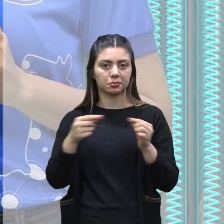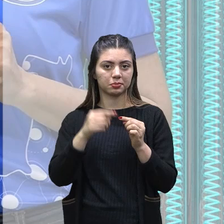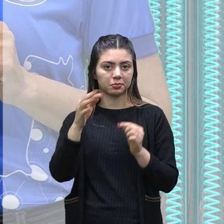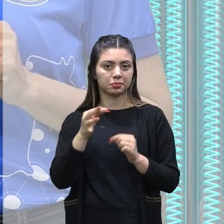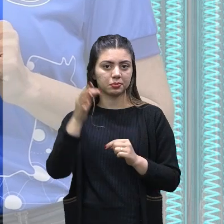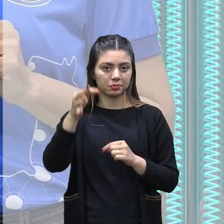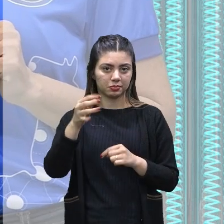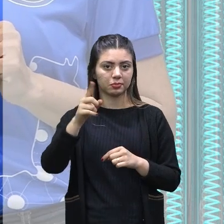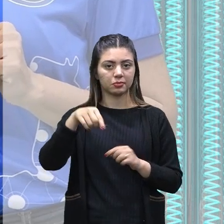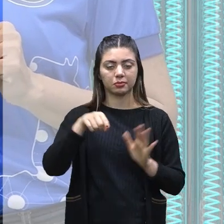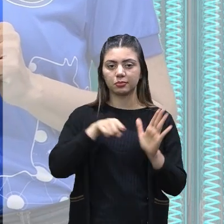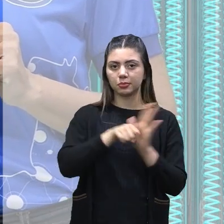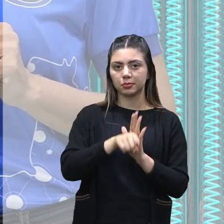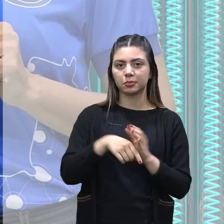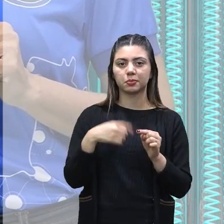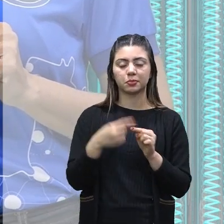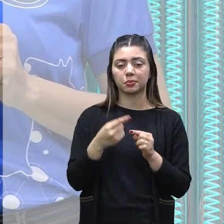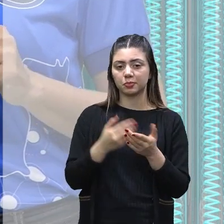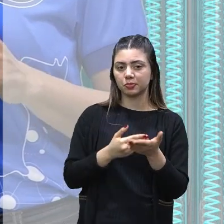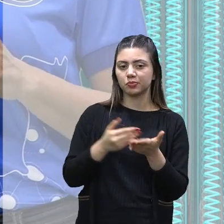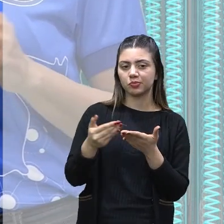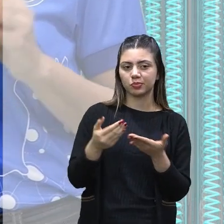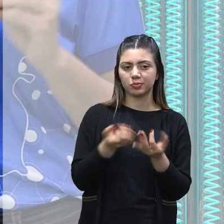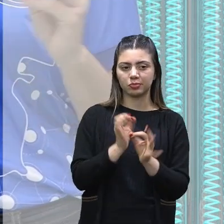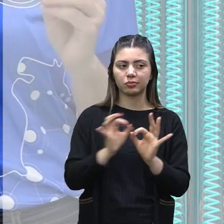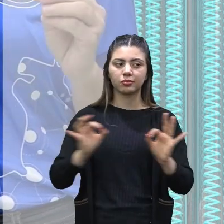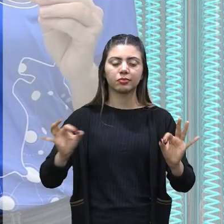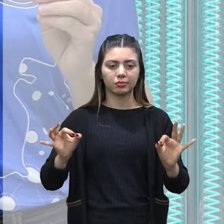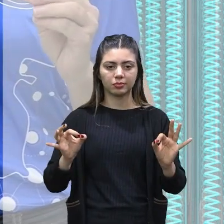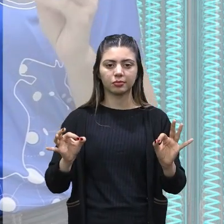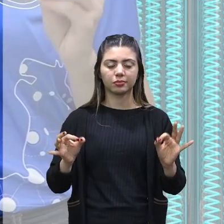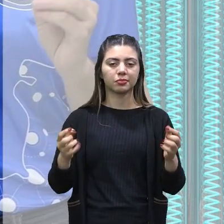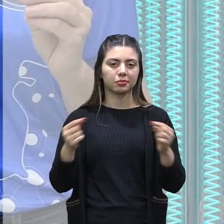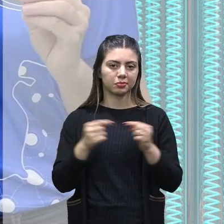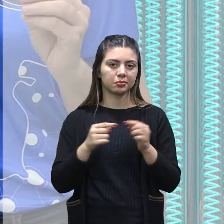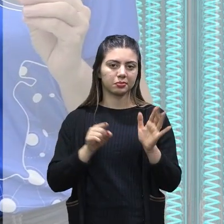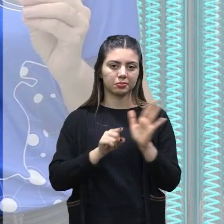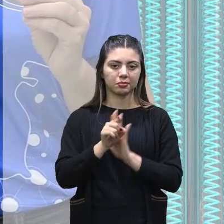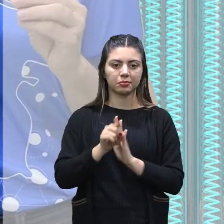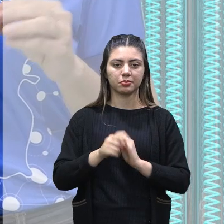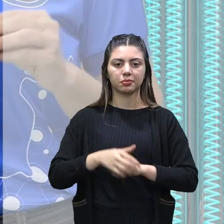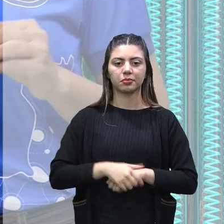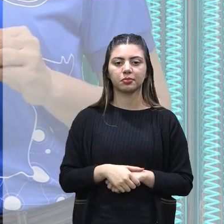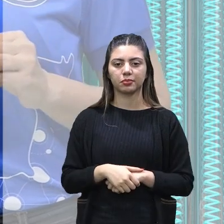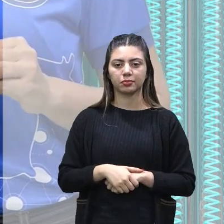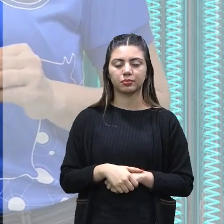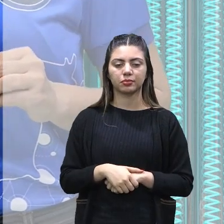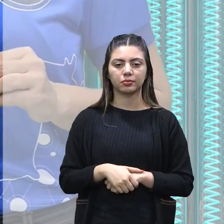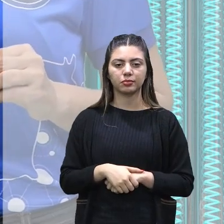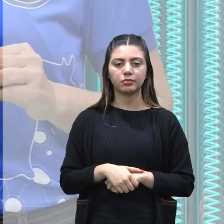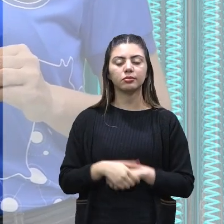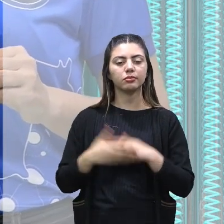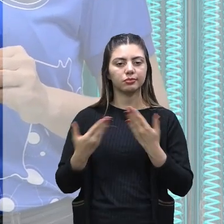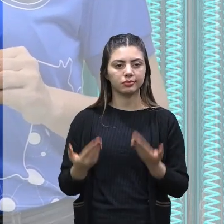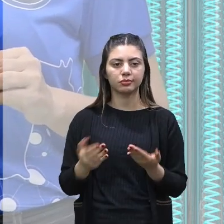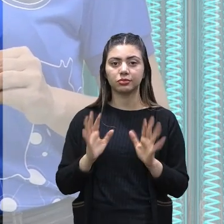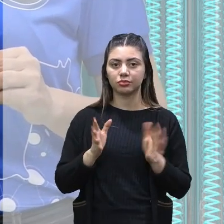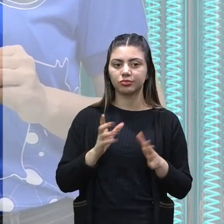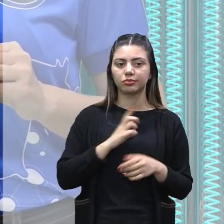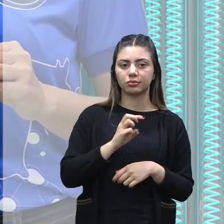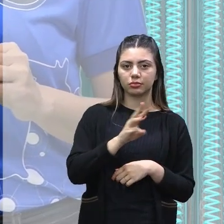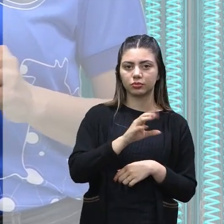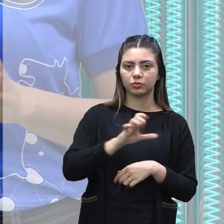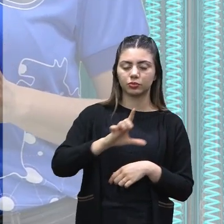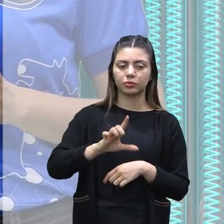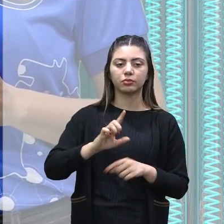pergunta. Porque o will, quando começa a frase, ele indica que é uma pergunta, uma question. Então, depois do will, eu vou